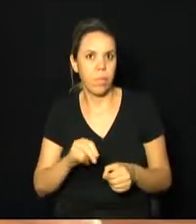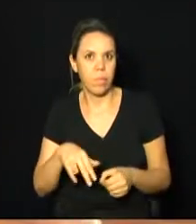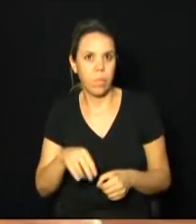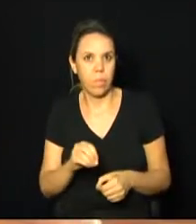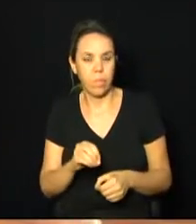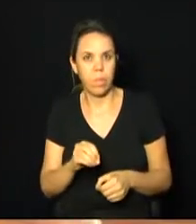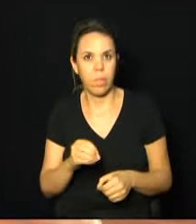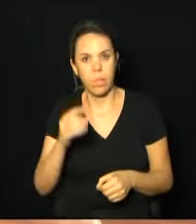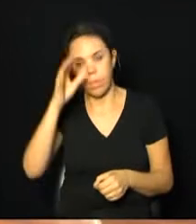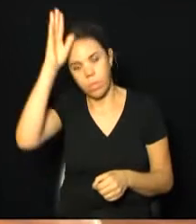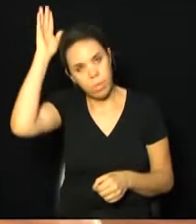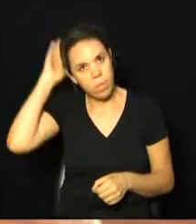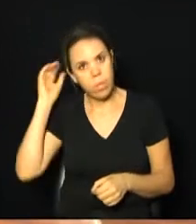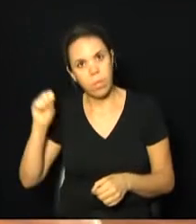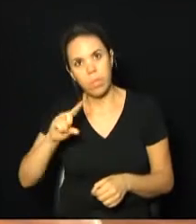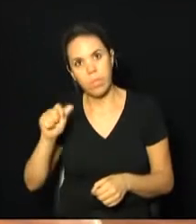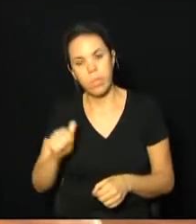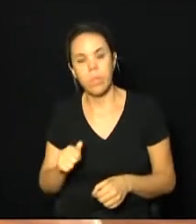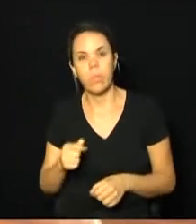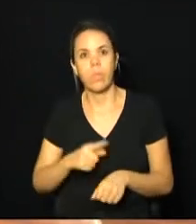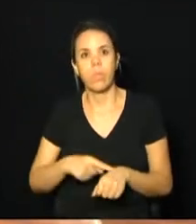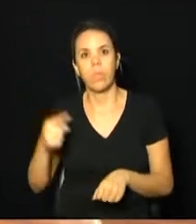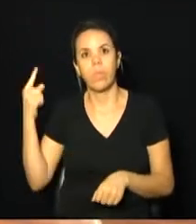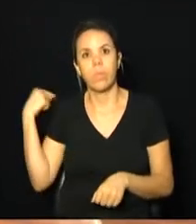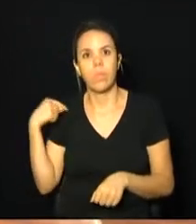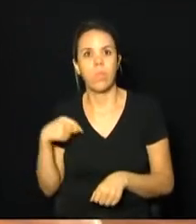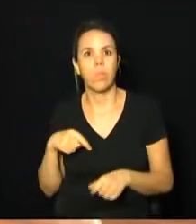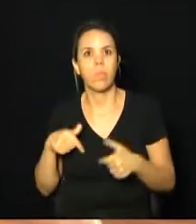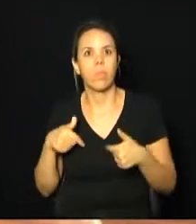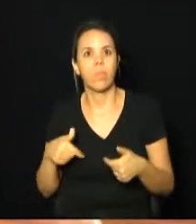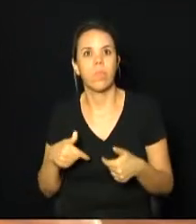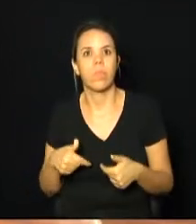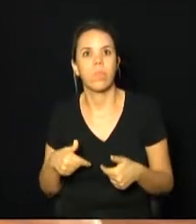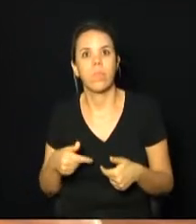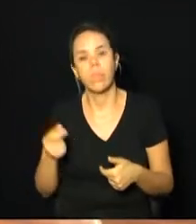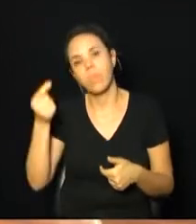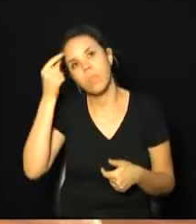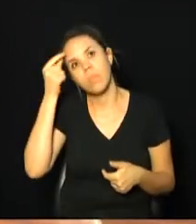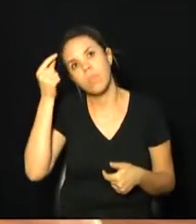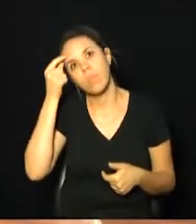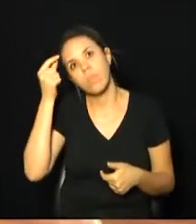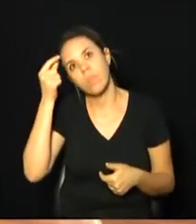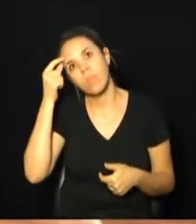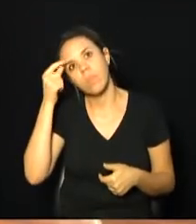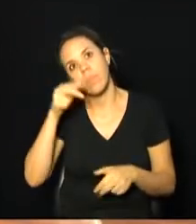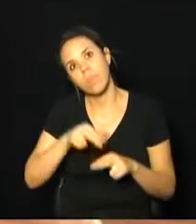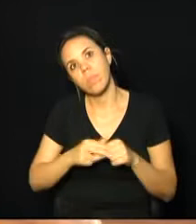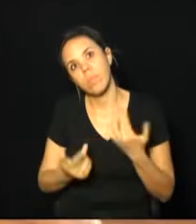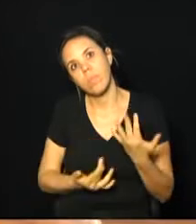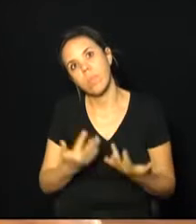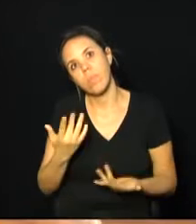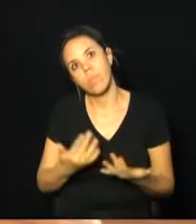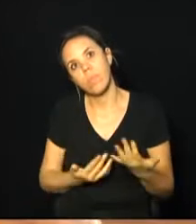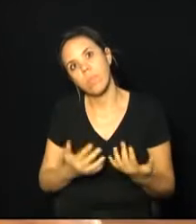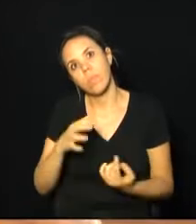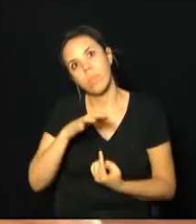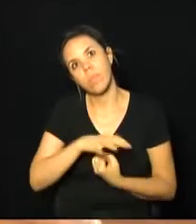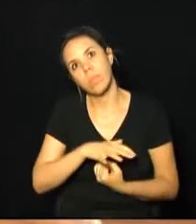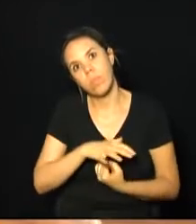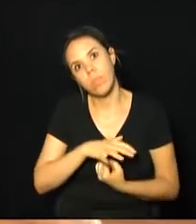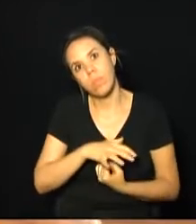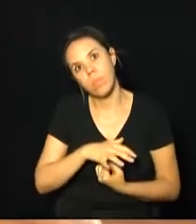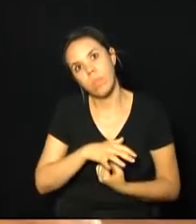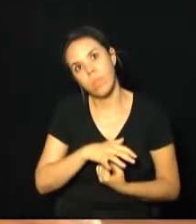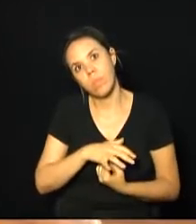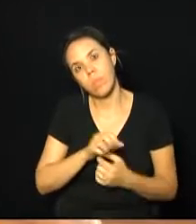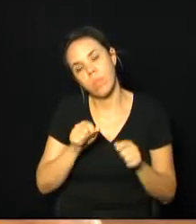com bombeiro, lembra? Lá em Souza, há pouco tempo atrás, uma ação de conscientização por conta de queimadas na praça, né?